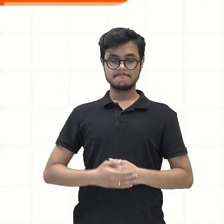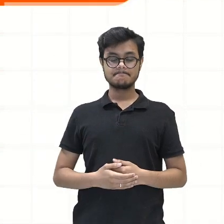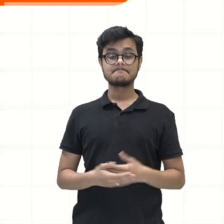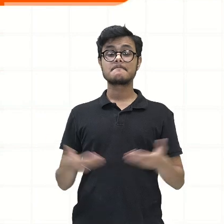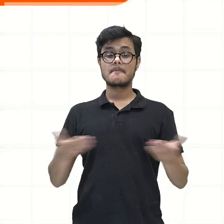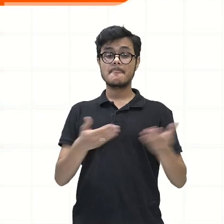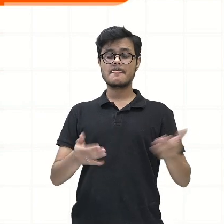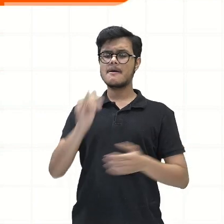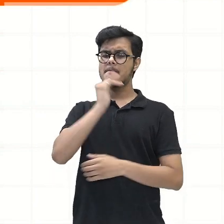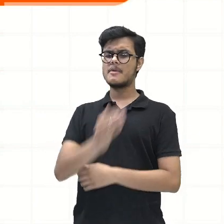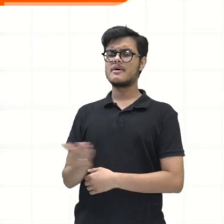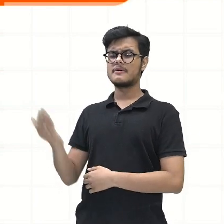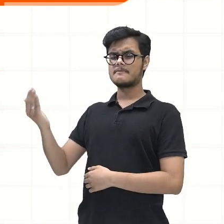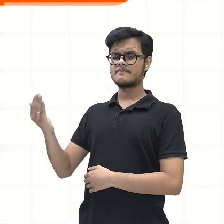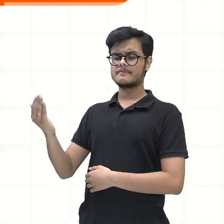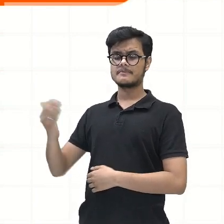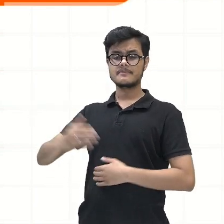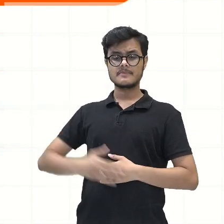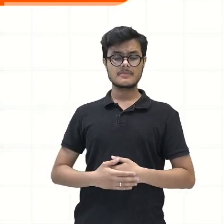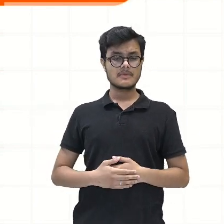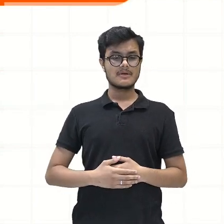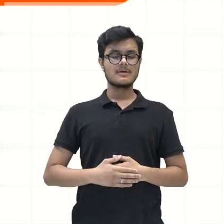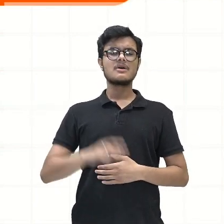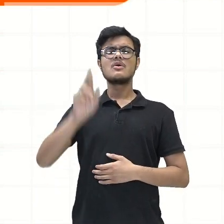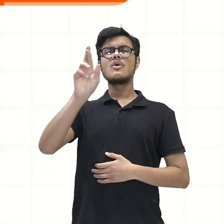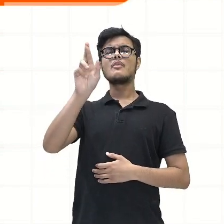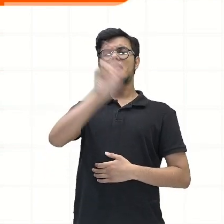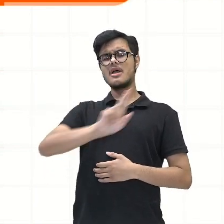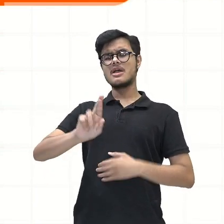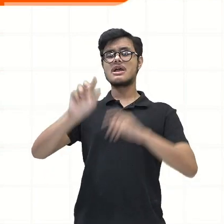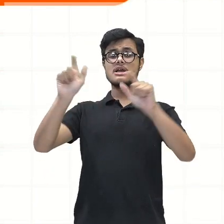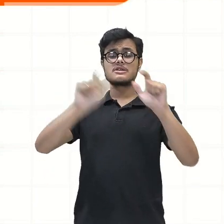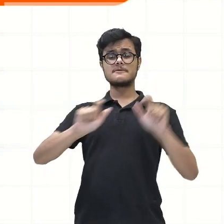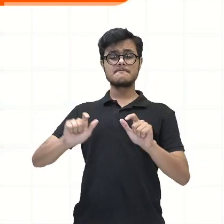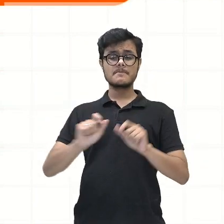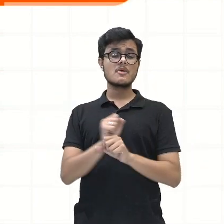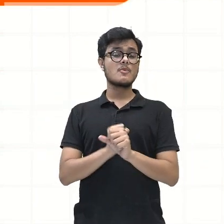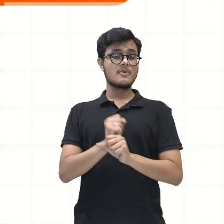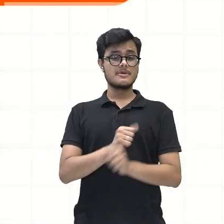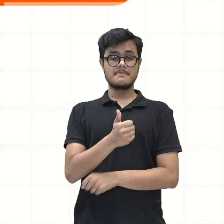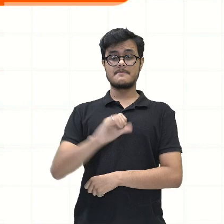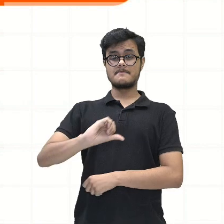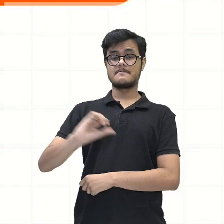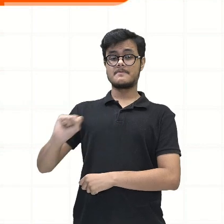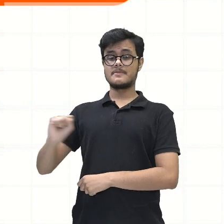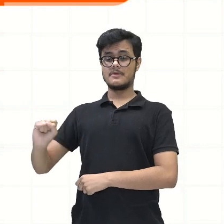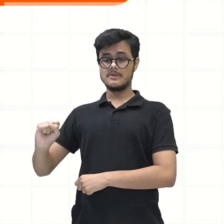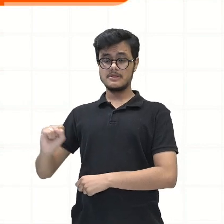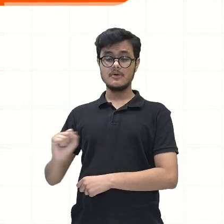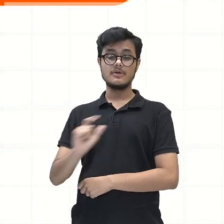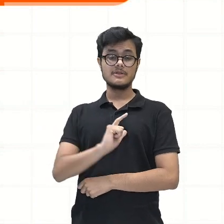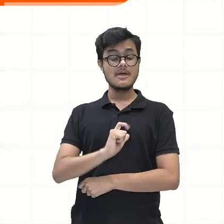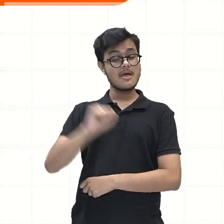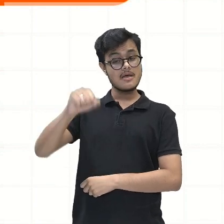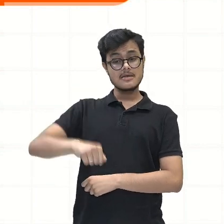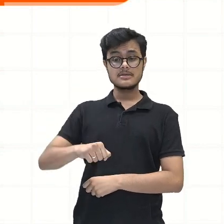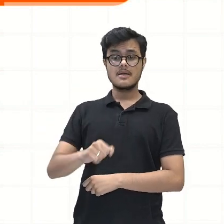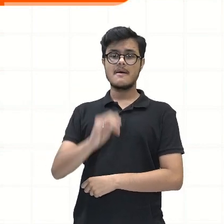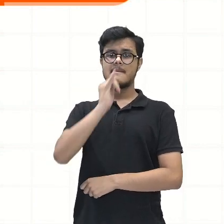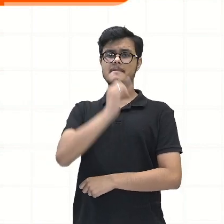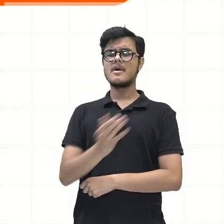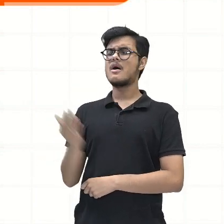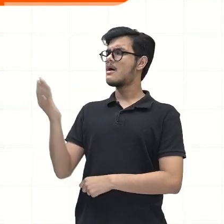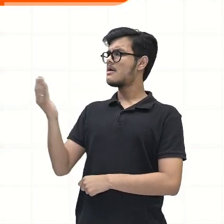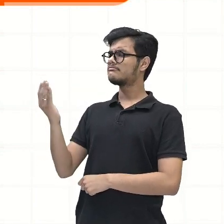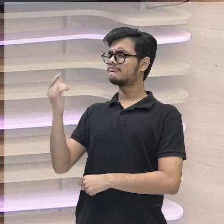gente verifica a regionalização do Brasil em 1988, né? E aí a gente observa